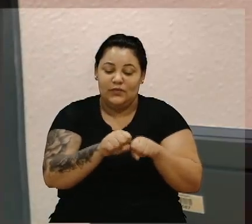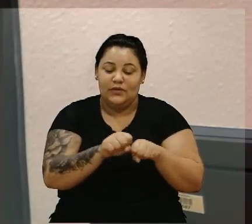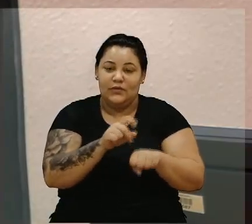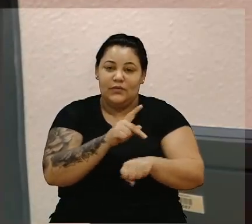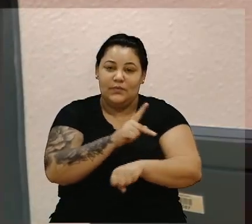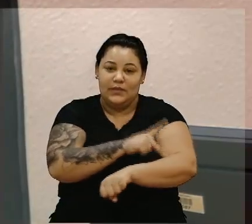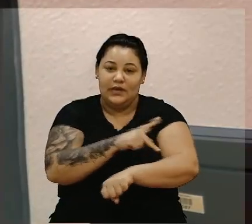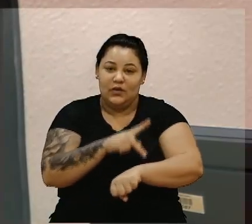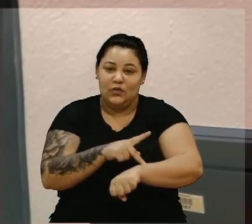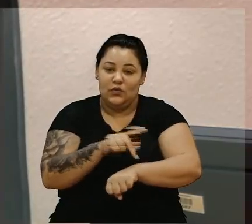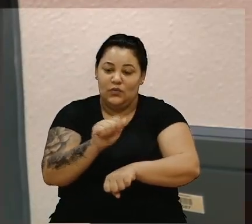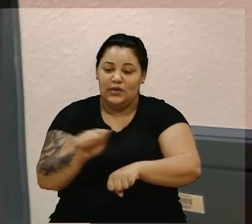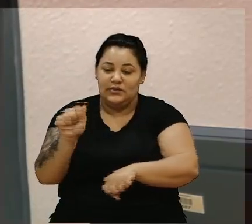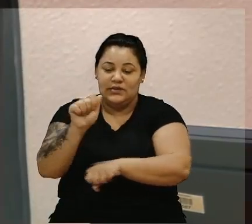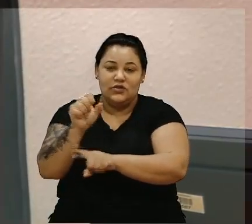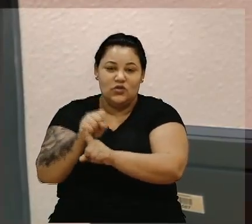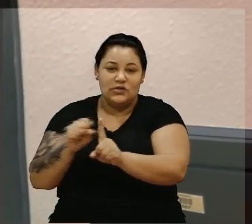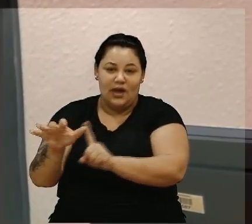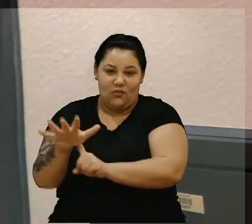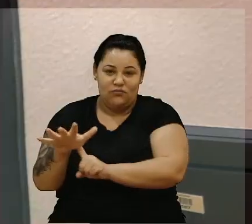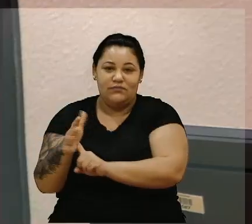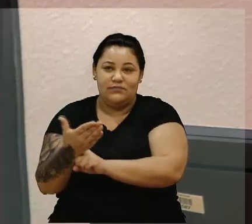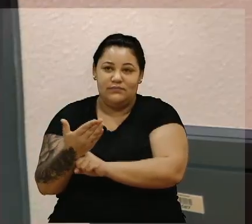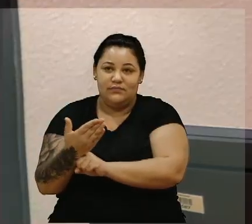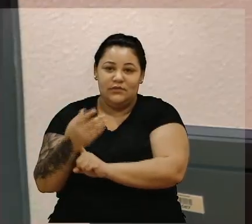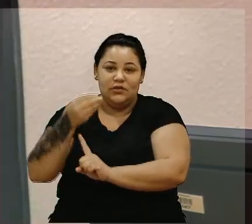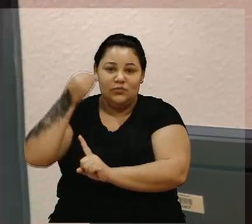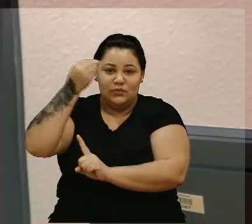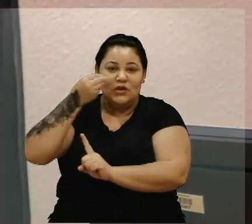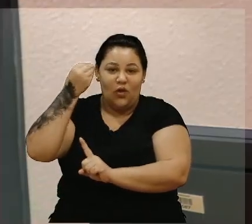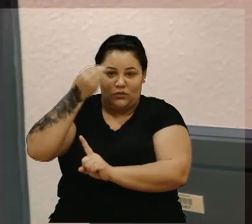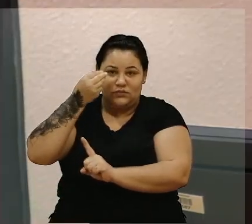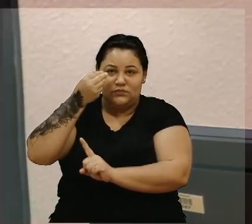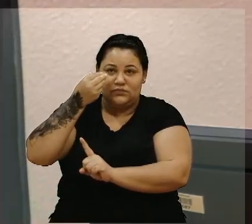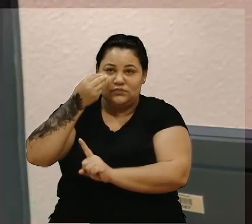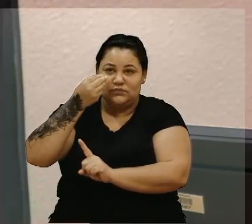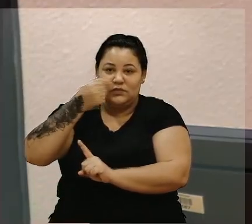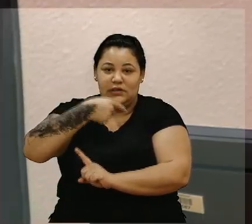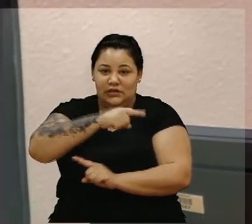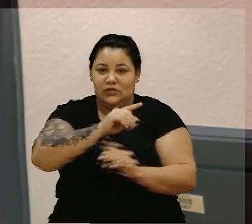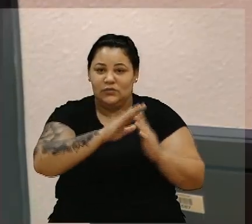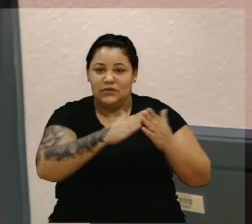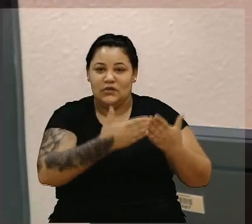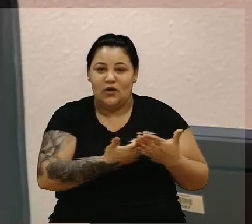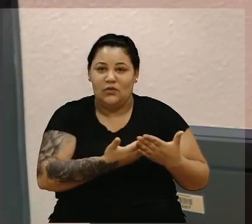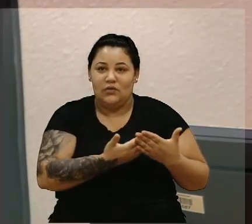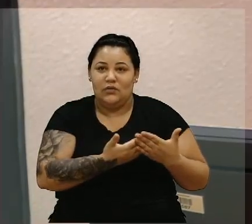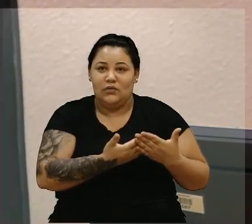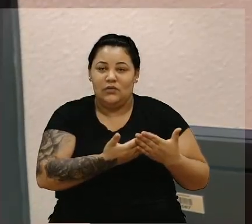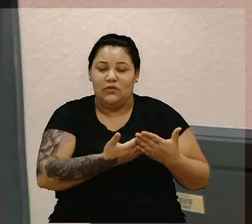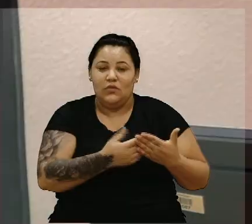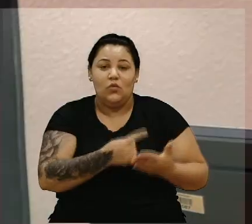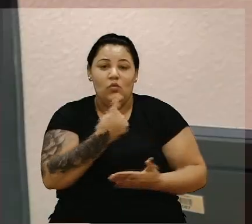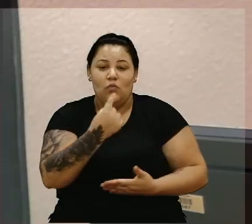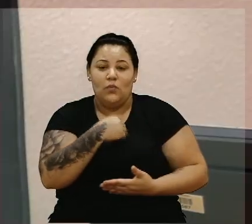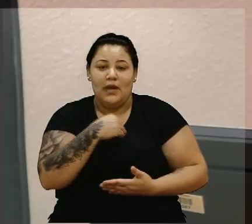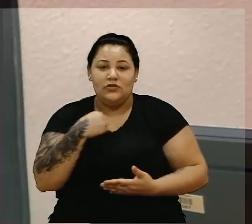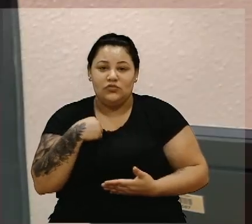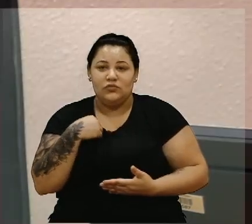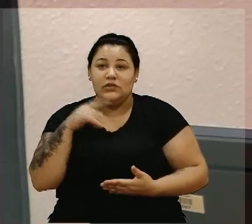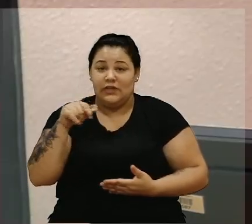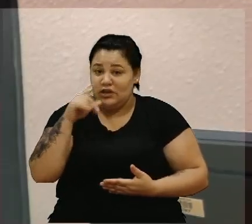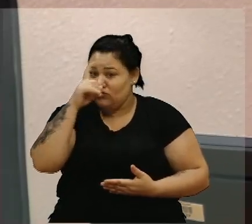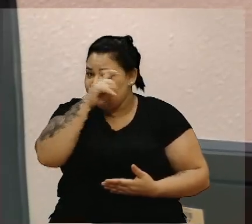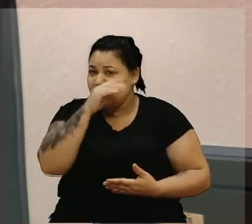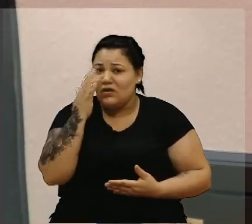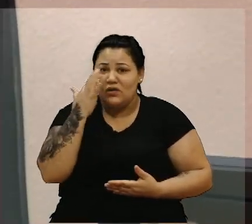um assistente social e um psicólogo, e numa escola onde um médico, que é difícil